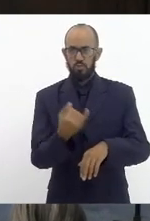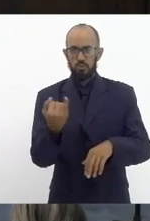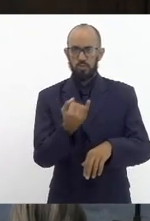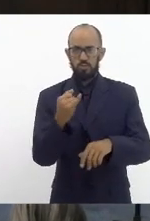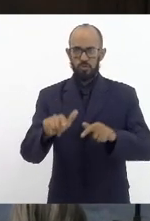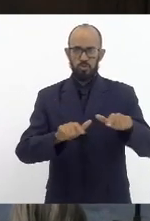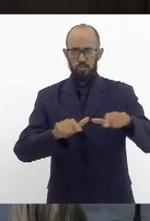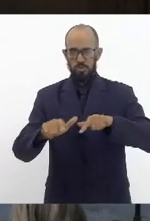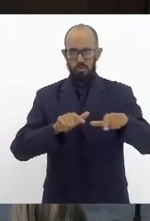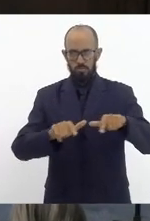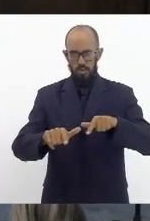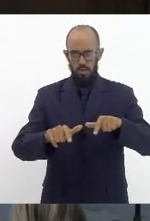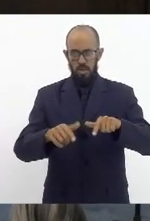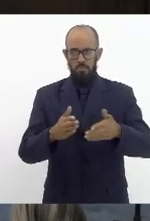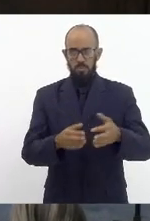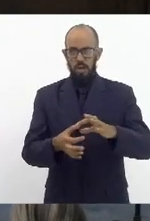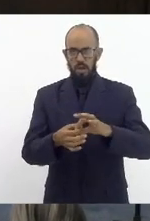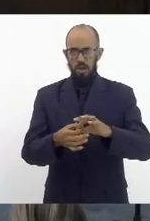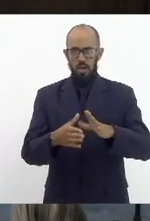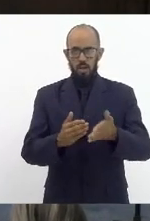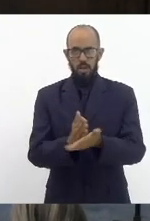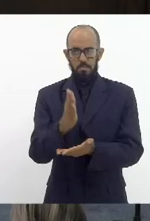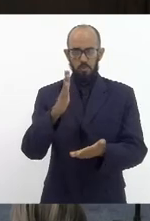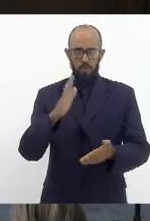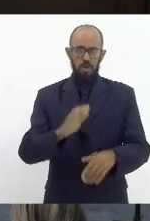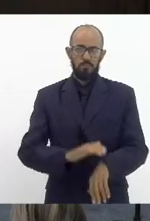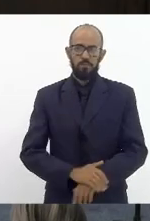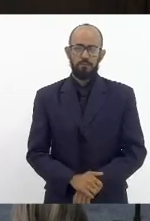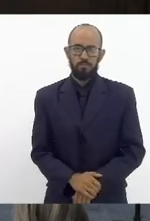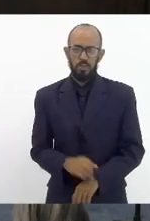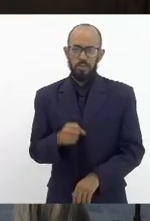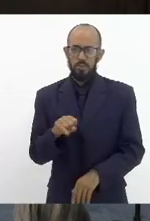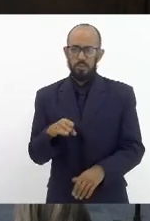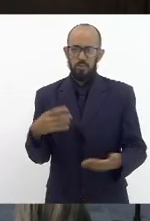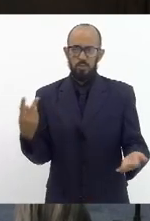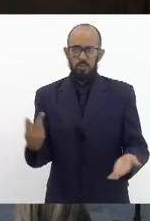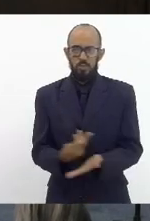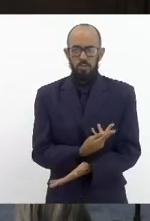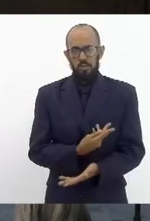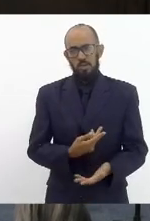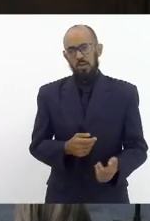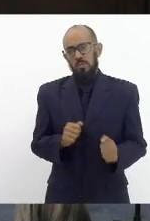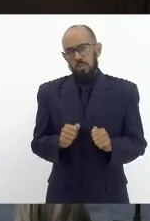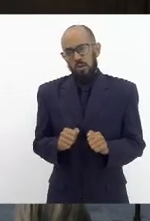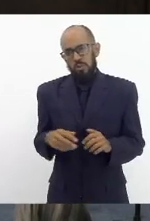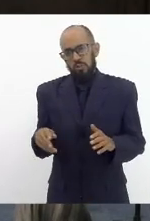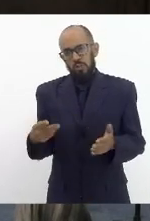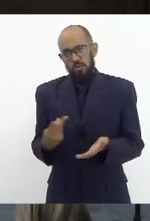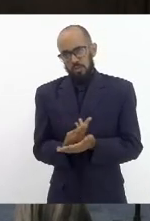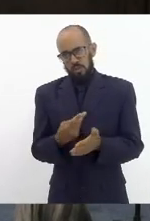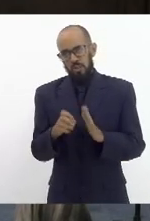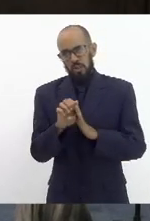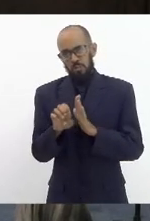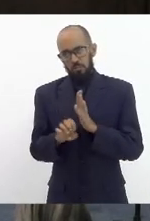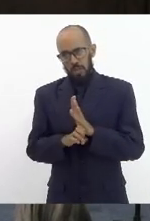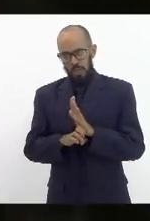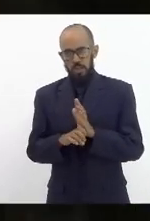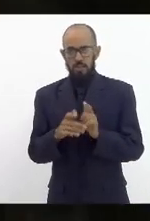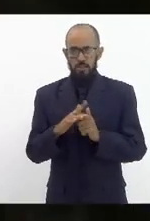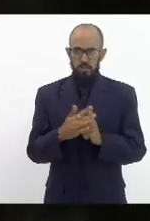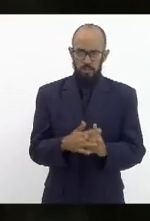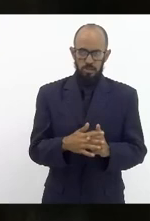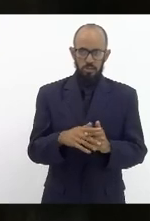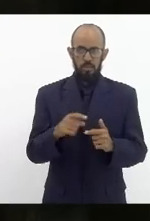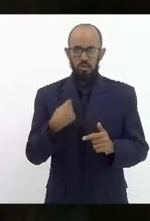já aprovar de imediato. Se houver, logicamente pode acontecer de receber emendas, e aí a gente